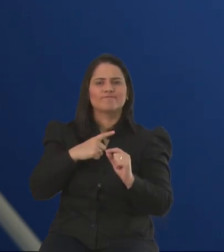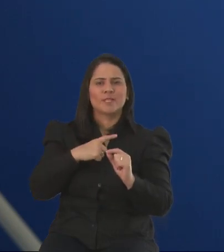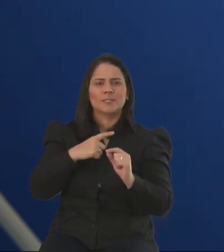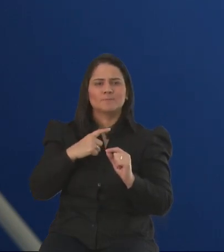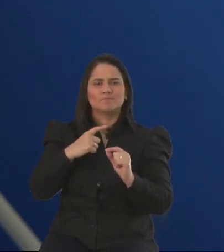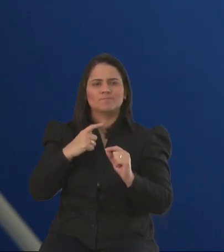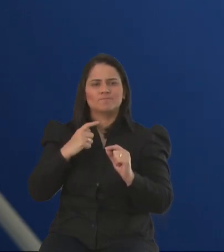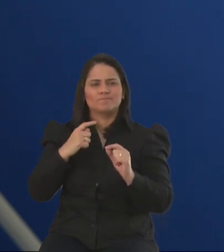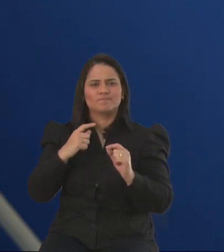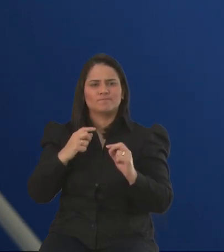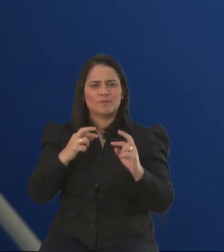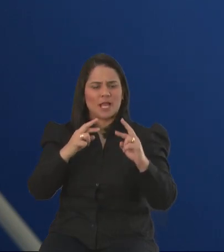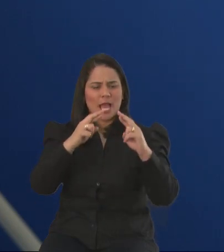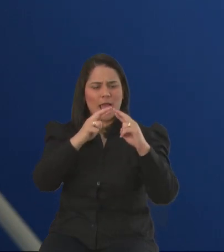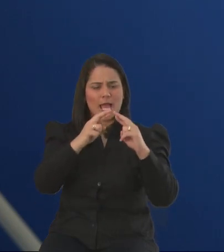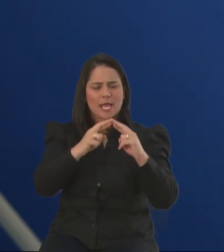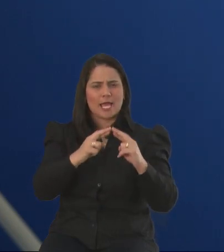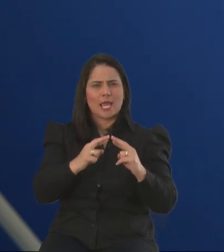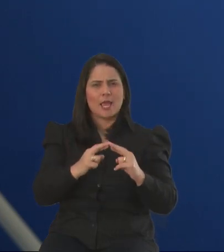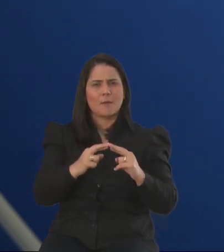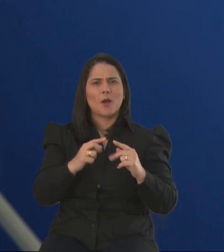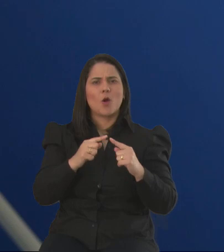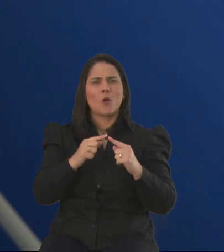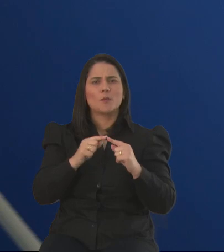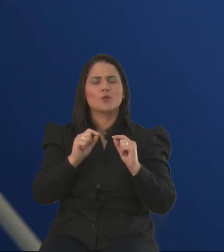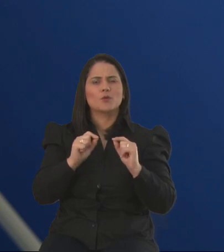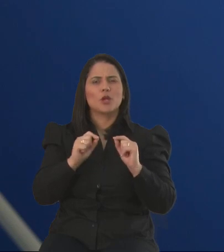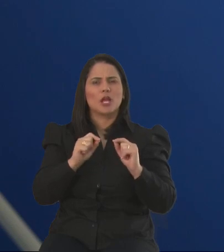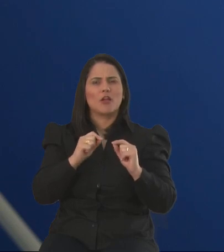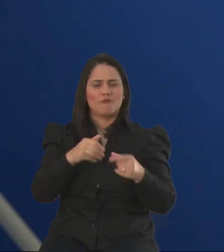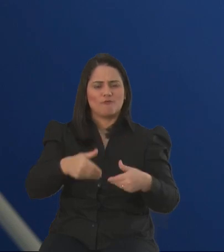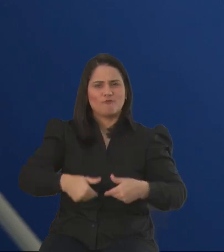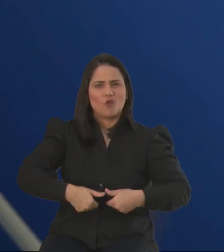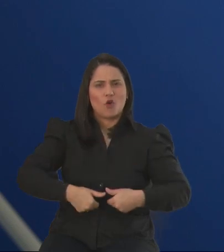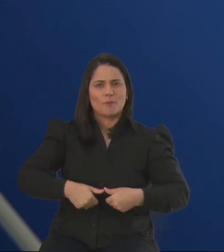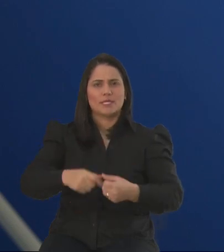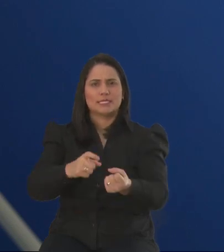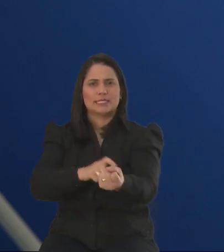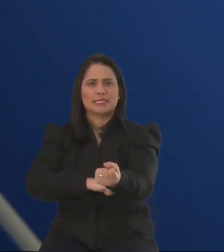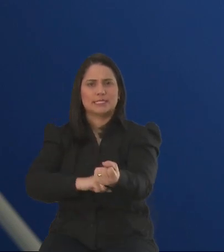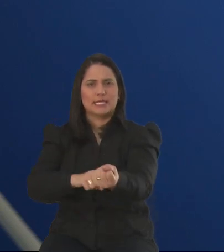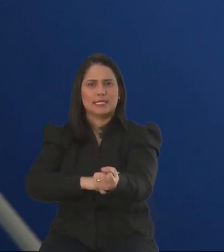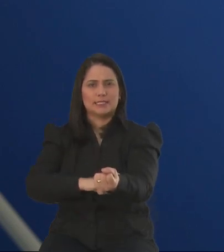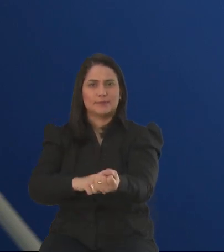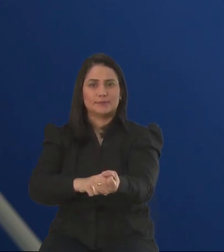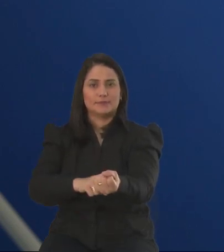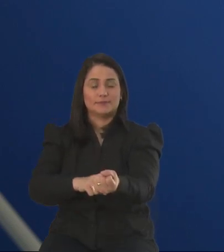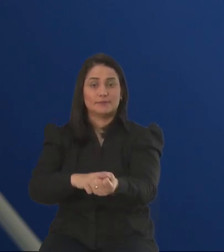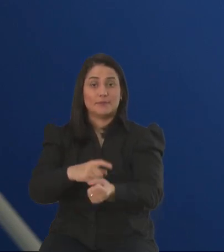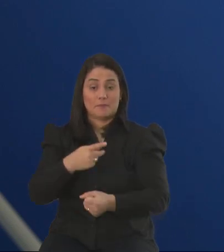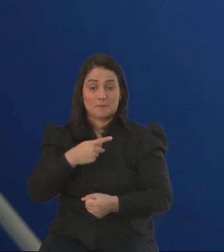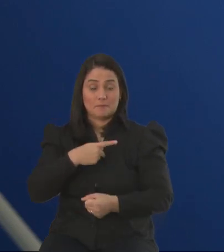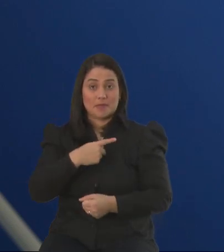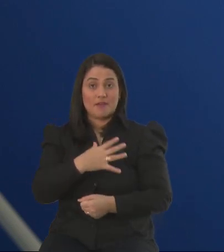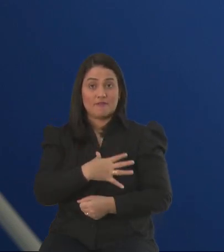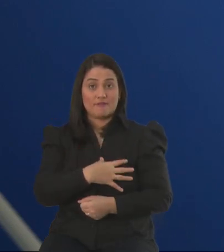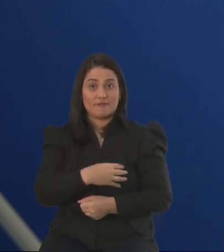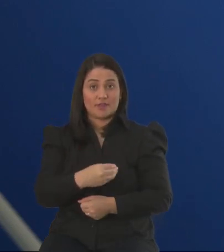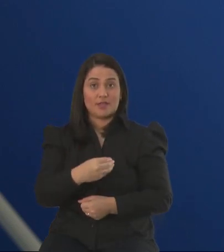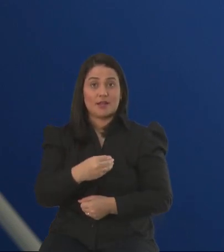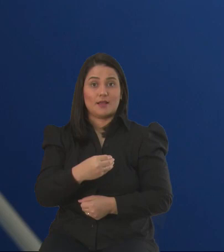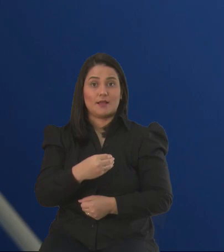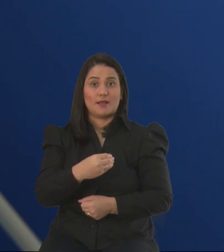e fome. A voz de minha filha